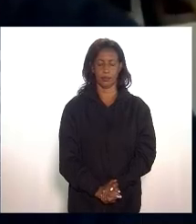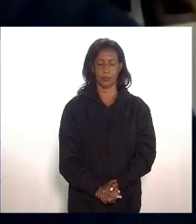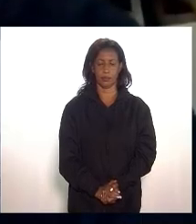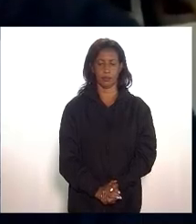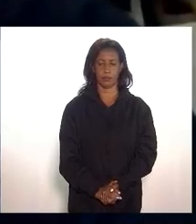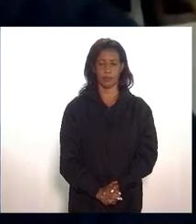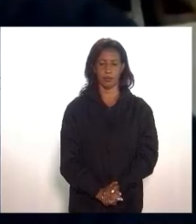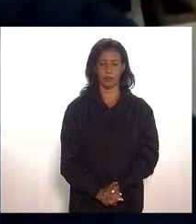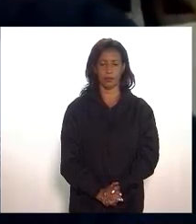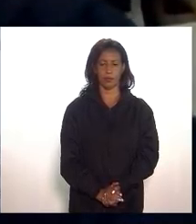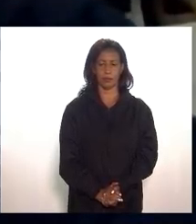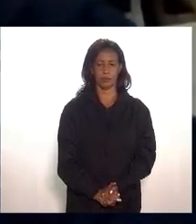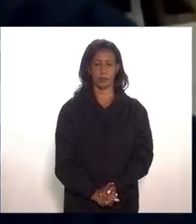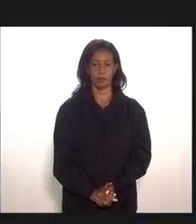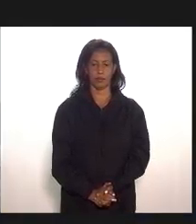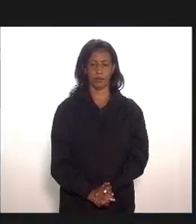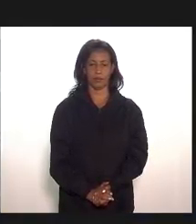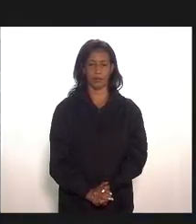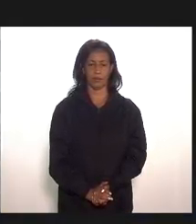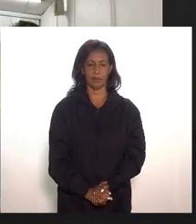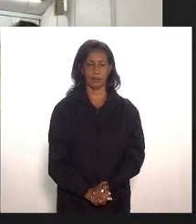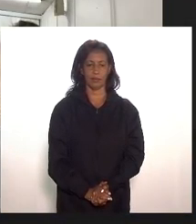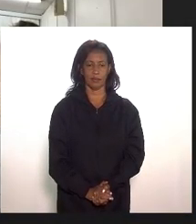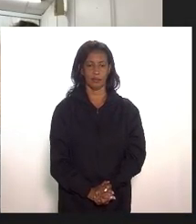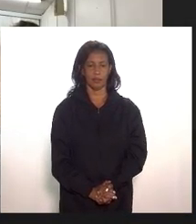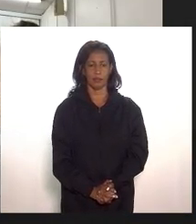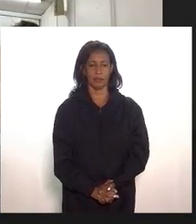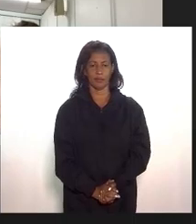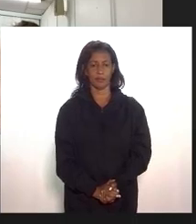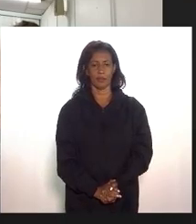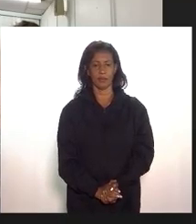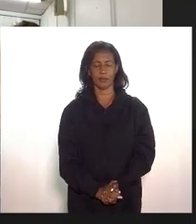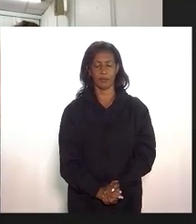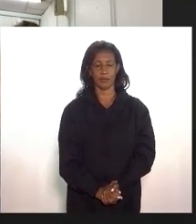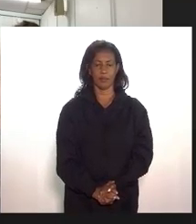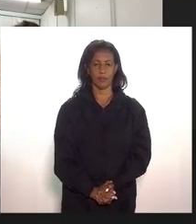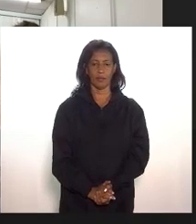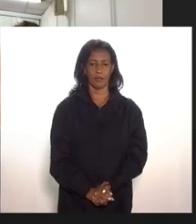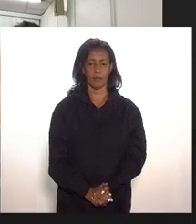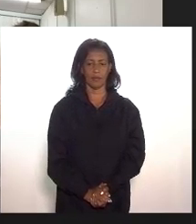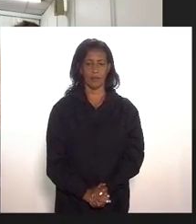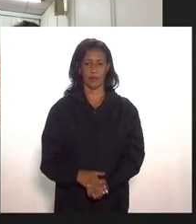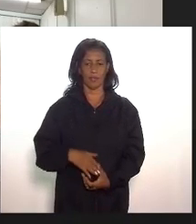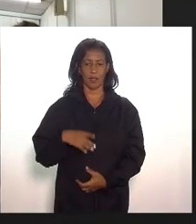Excelência. Obrigado. Oi, Tia Ju, você me cortou? Cortou o deputado Flávio Serafini?